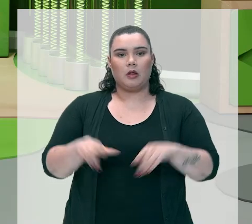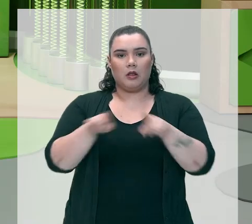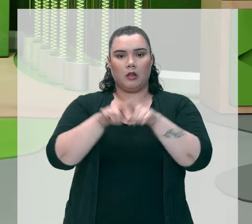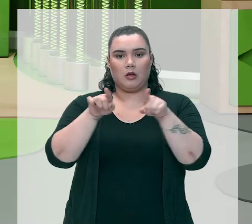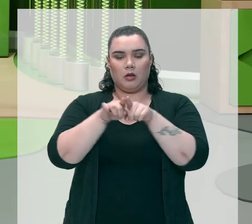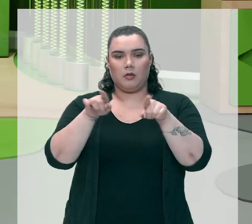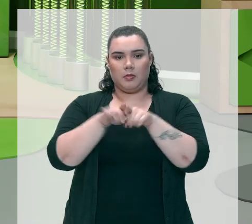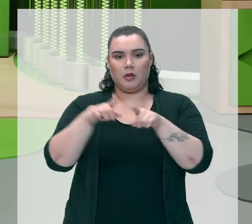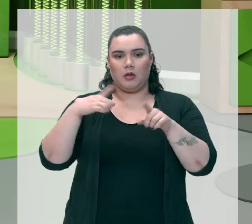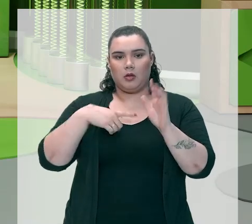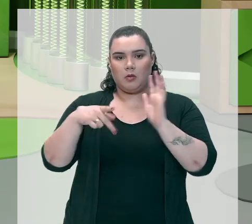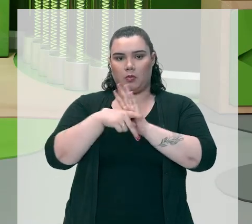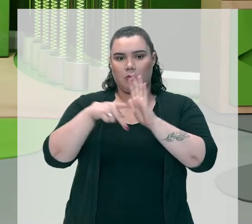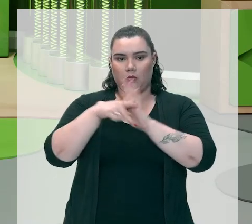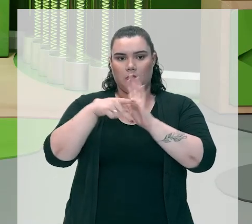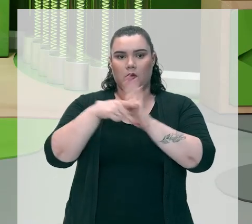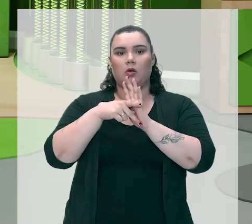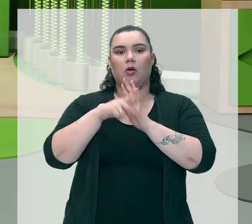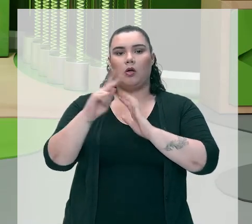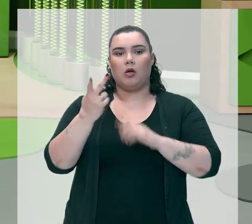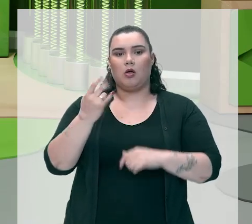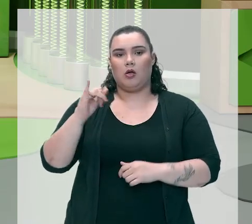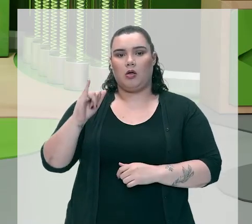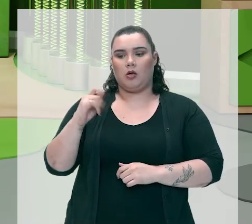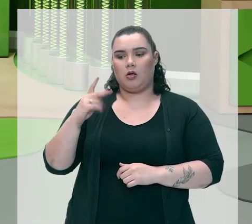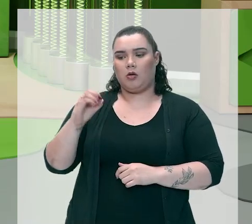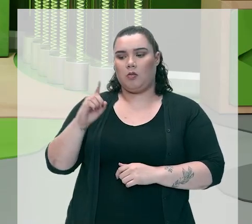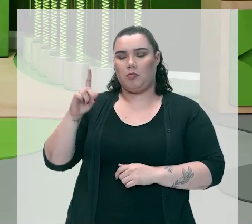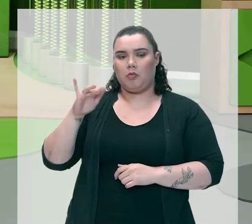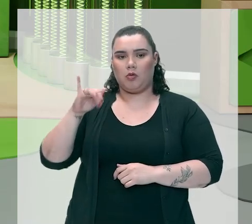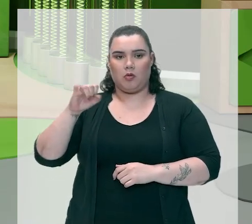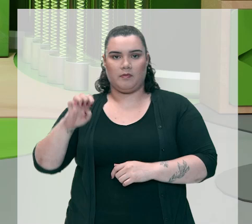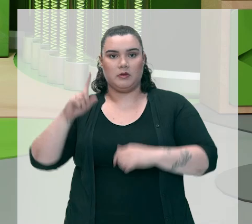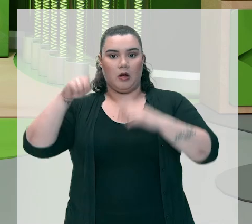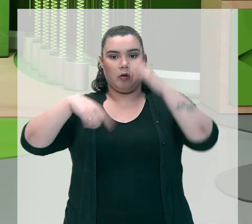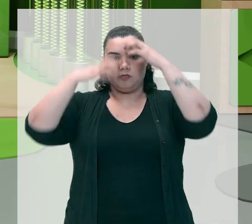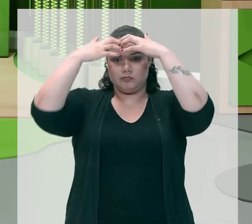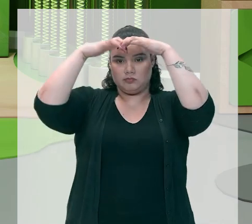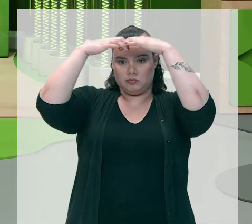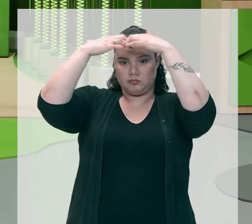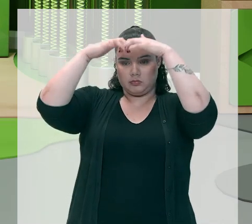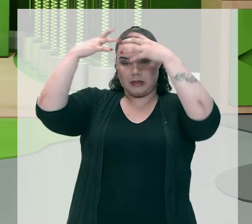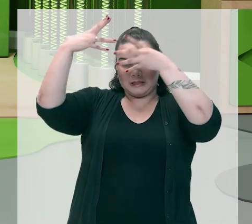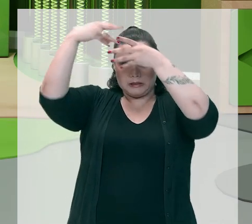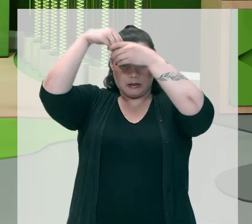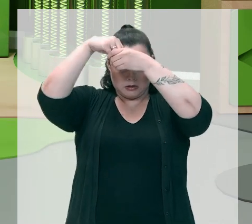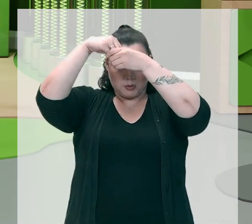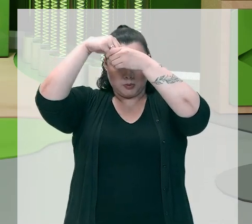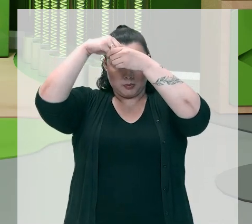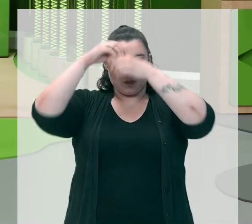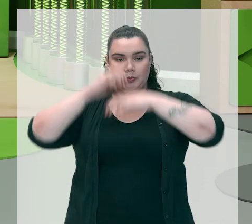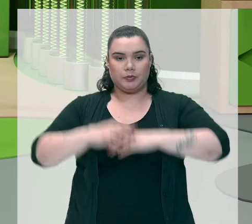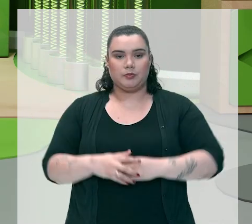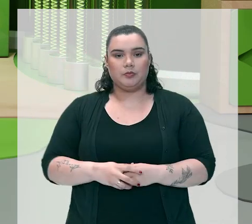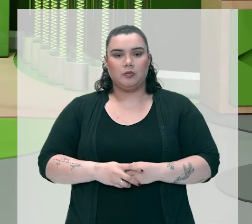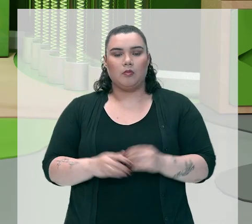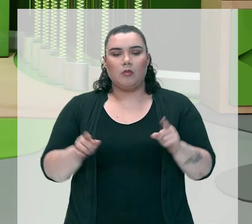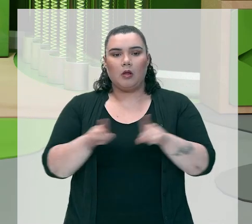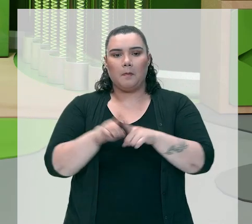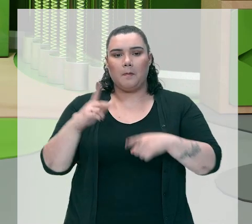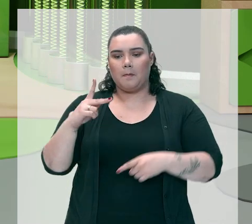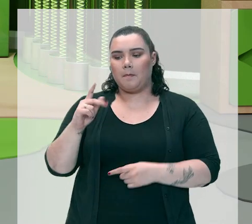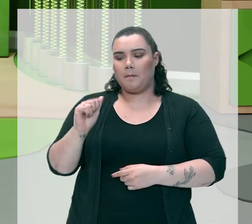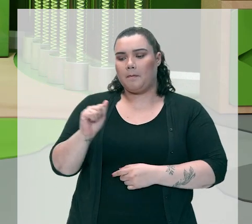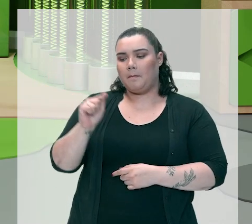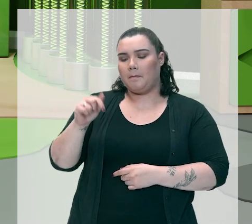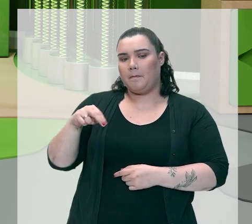aqui da cabeça, olha lá, no nosso esquema. Aqui a glândula hipófise, ok? Olha lá o pâncreas, que a gente viu que é uma